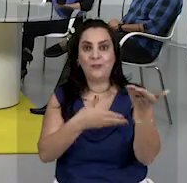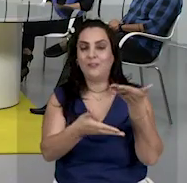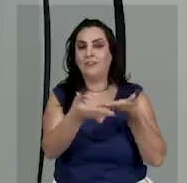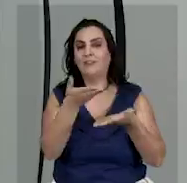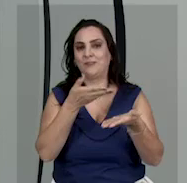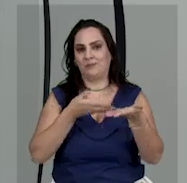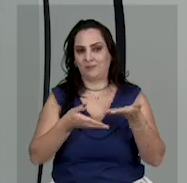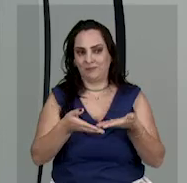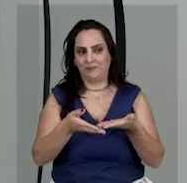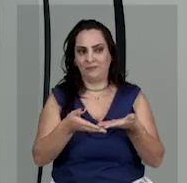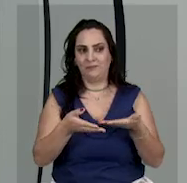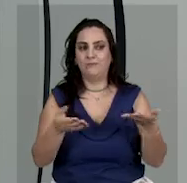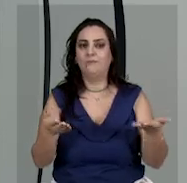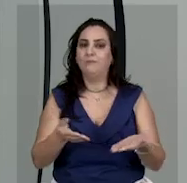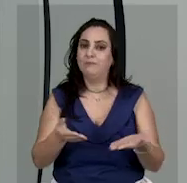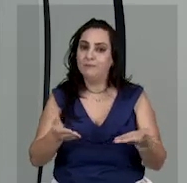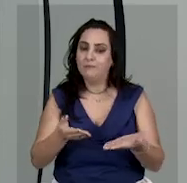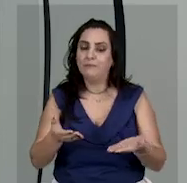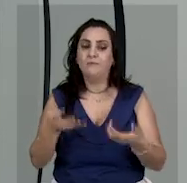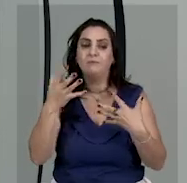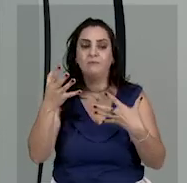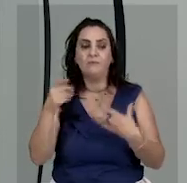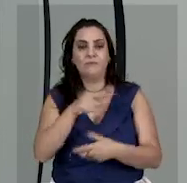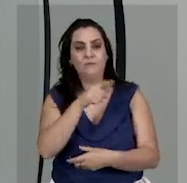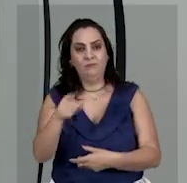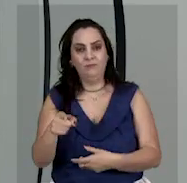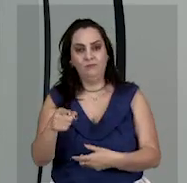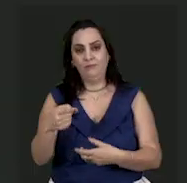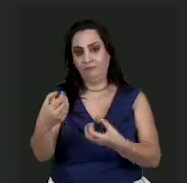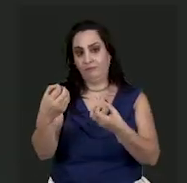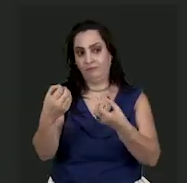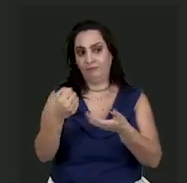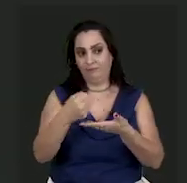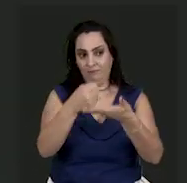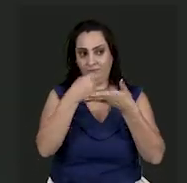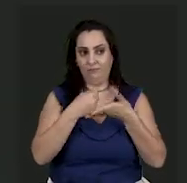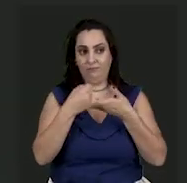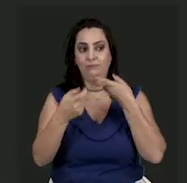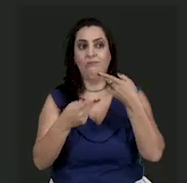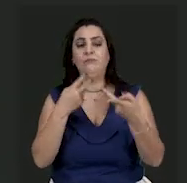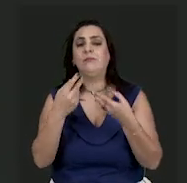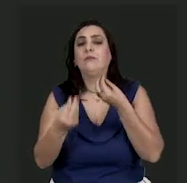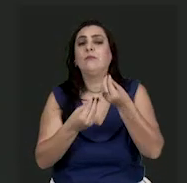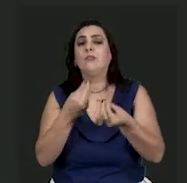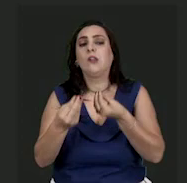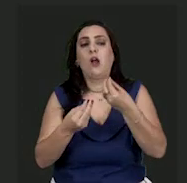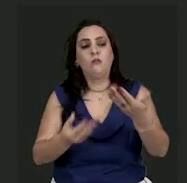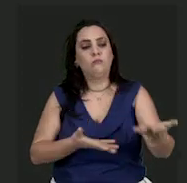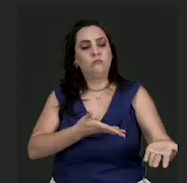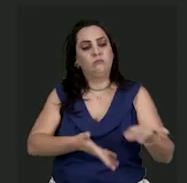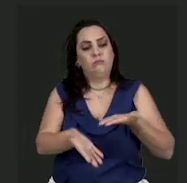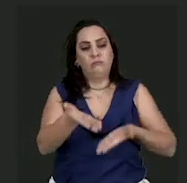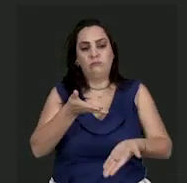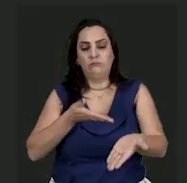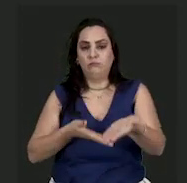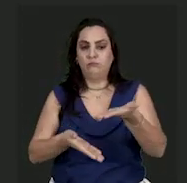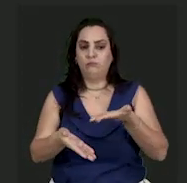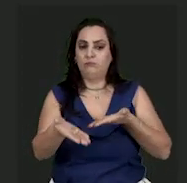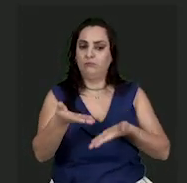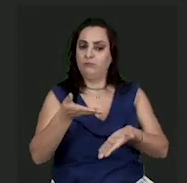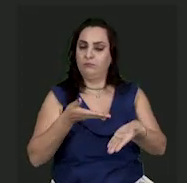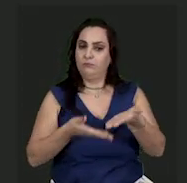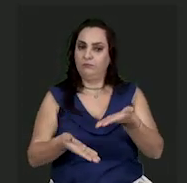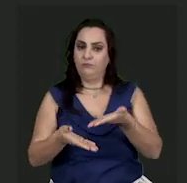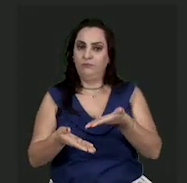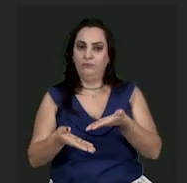ajudassem a falar da promoção, né, como promover a interação entre